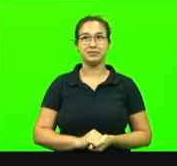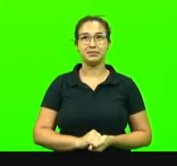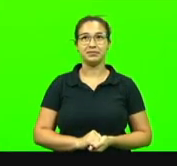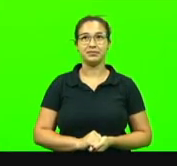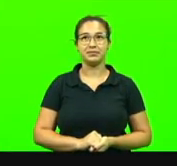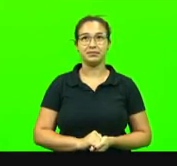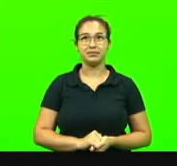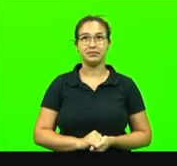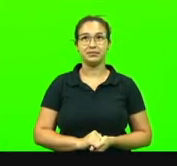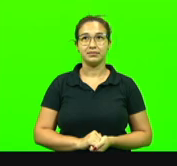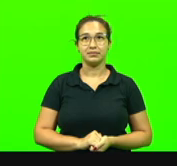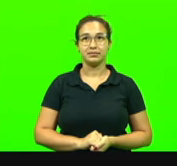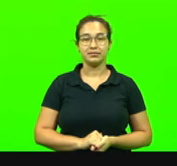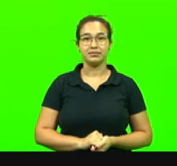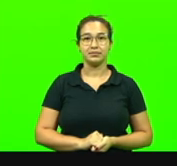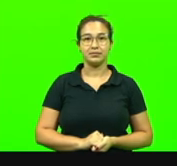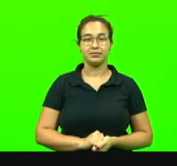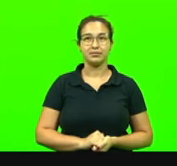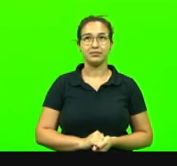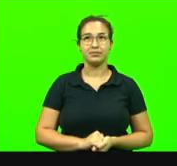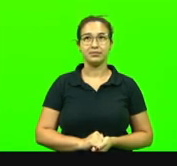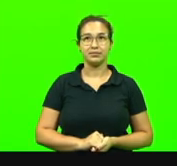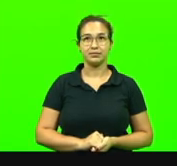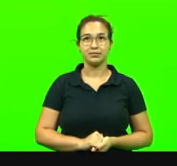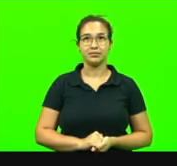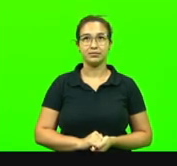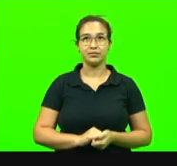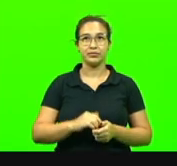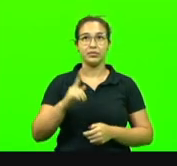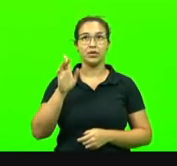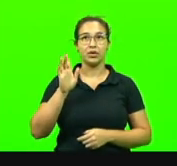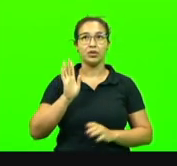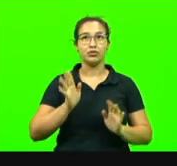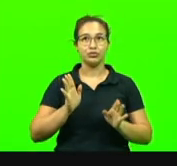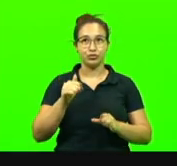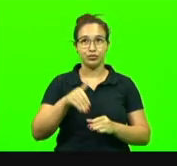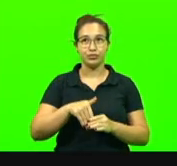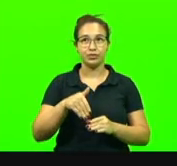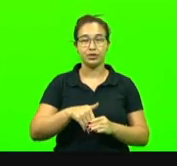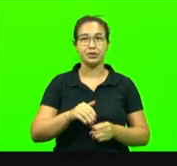Bora, presidente. Vota 2 aí, acaba com essa parada. Eu já votei.